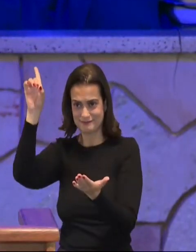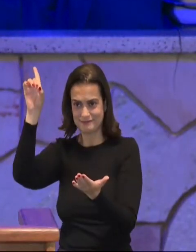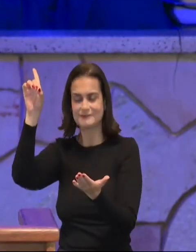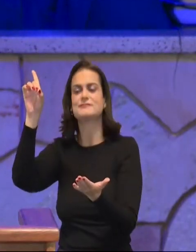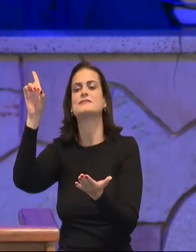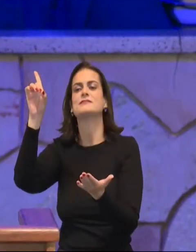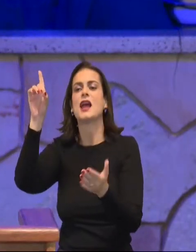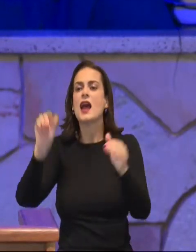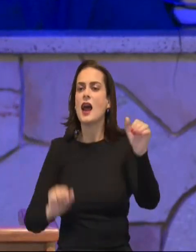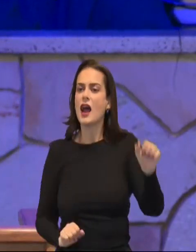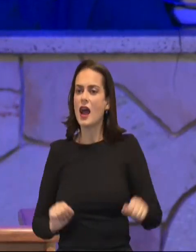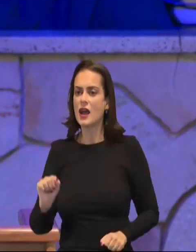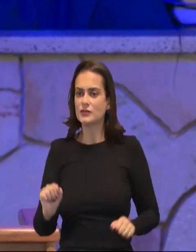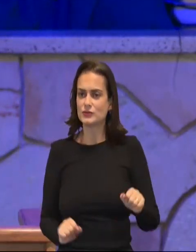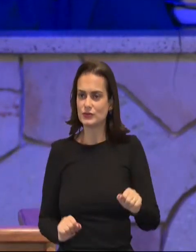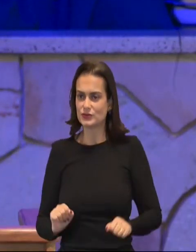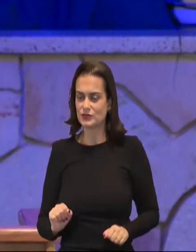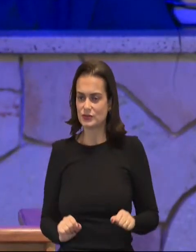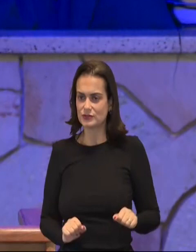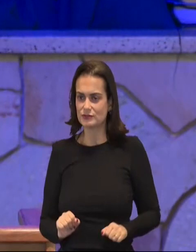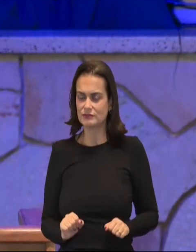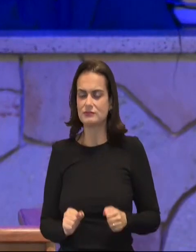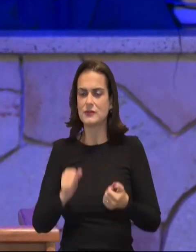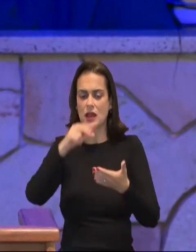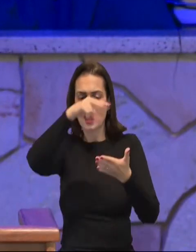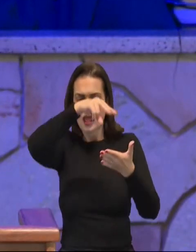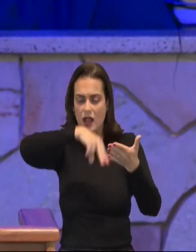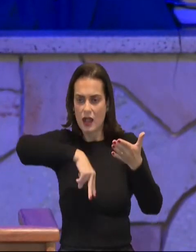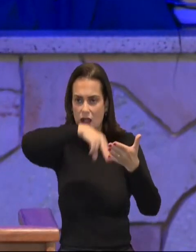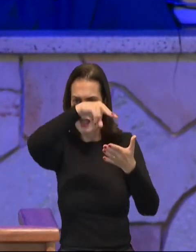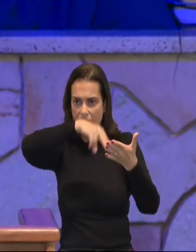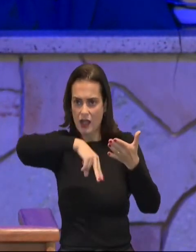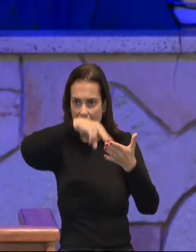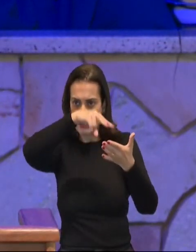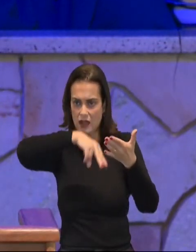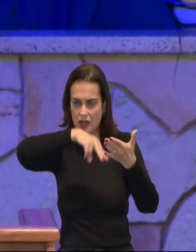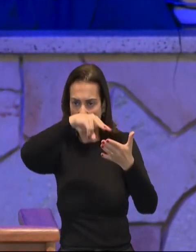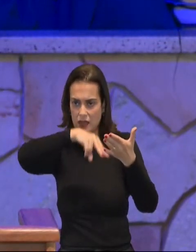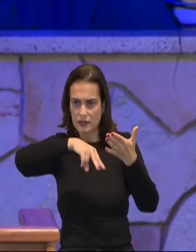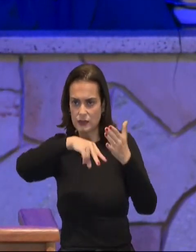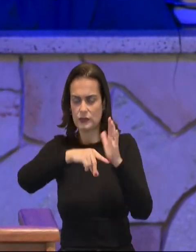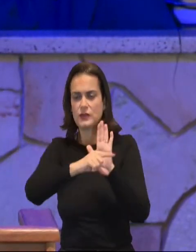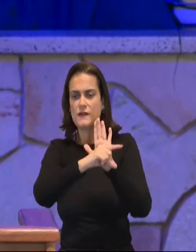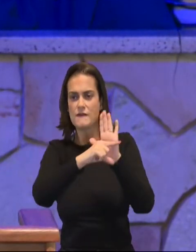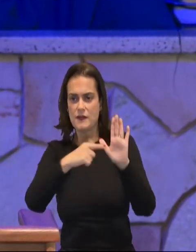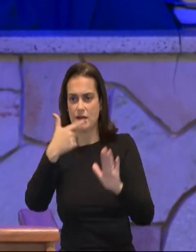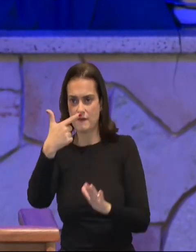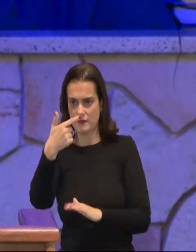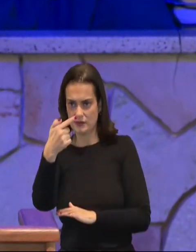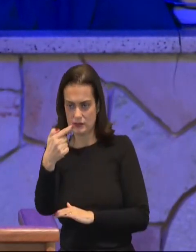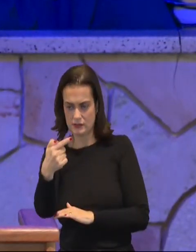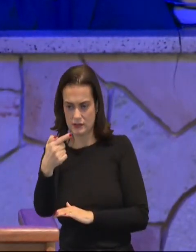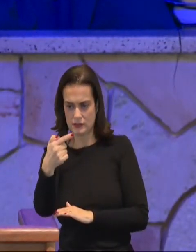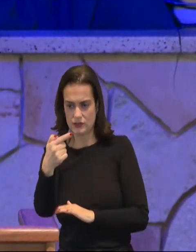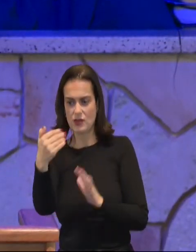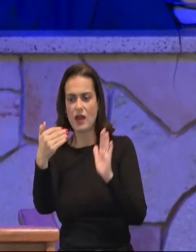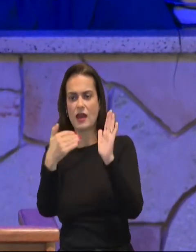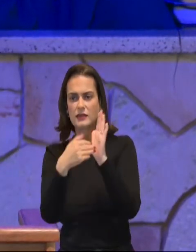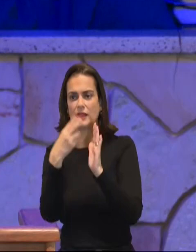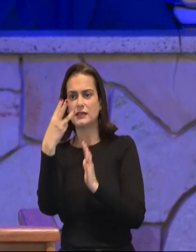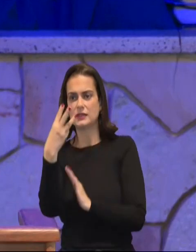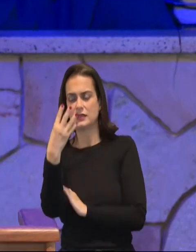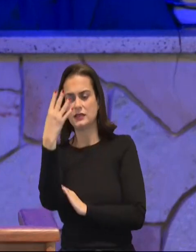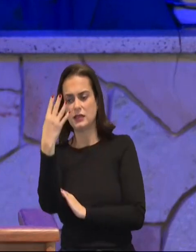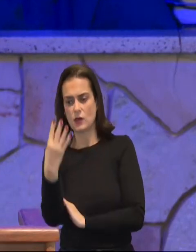dos Atos dos Apóstolos, faremos a leitura do verso 27 até o 34